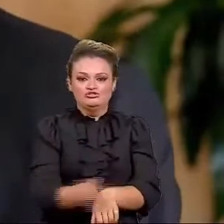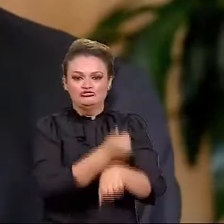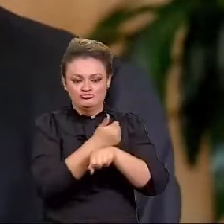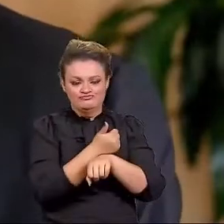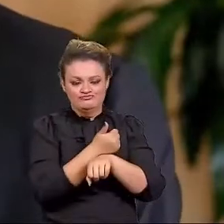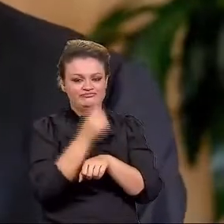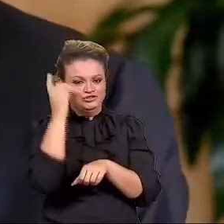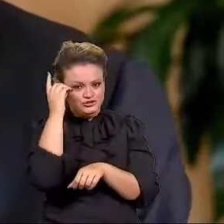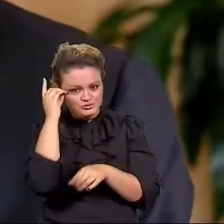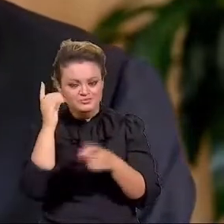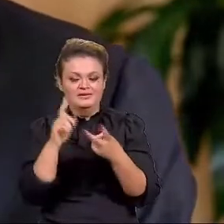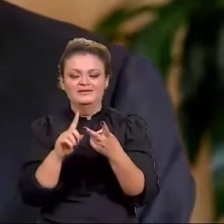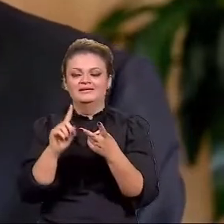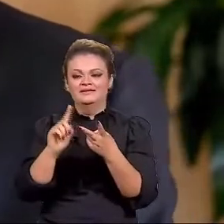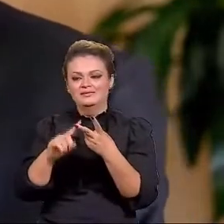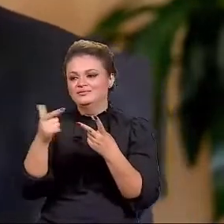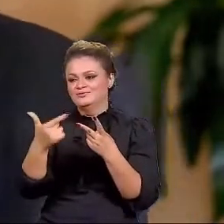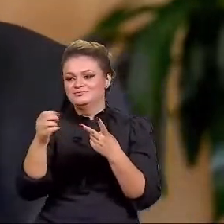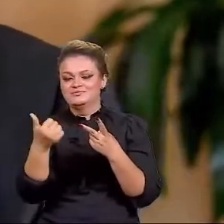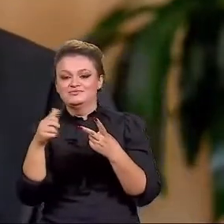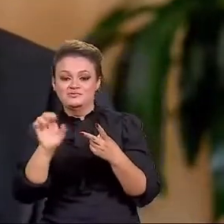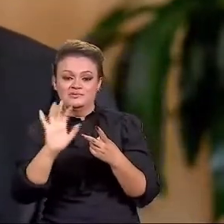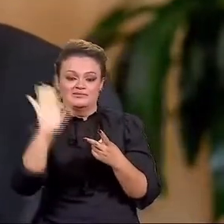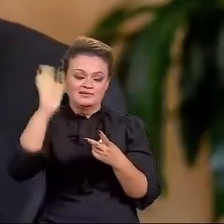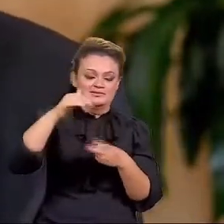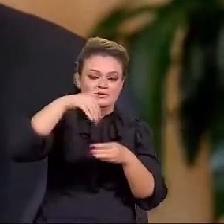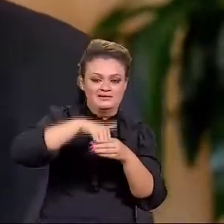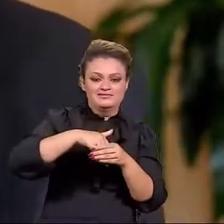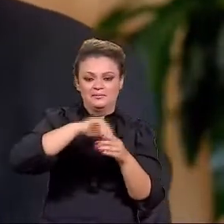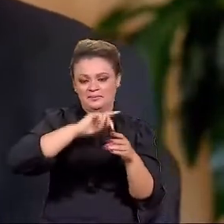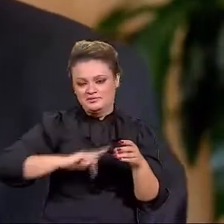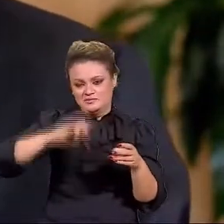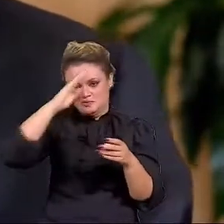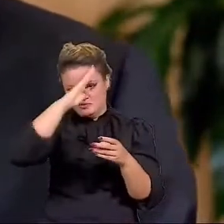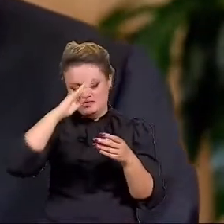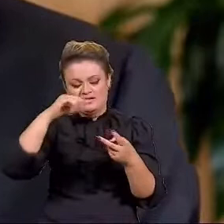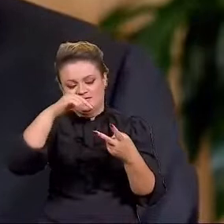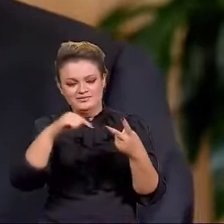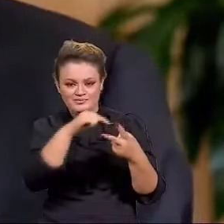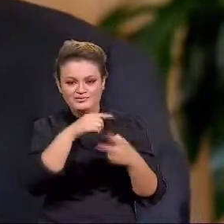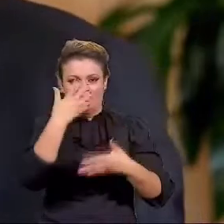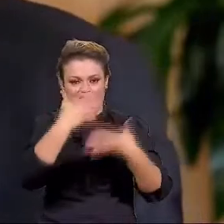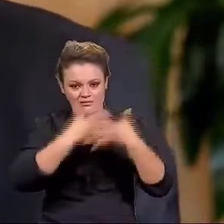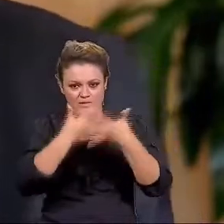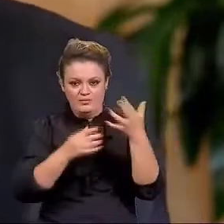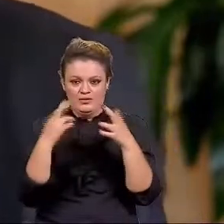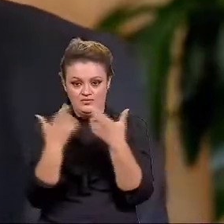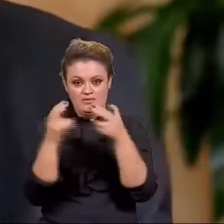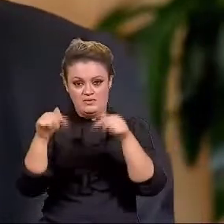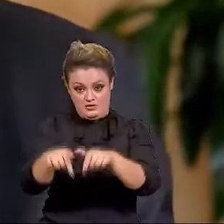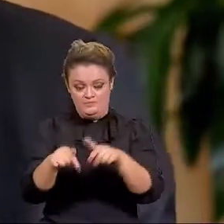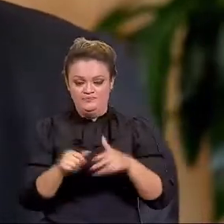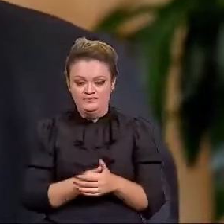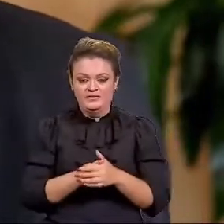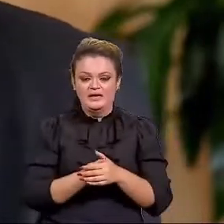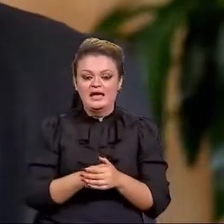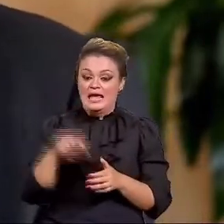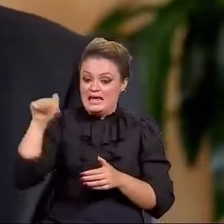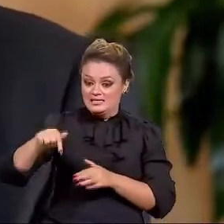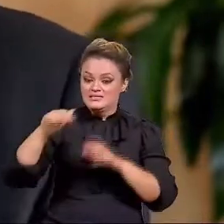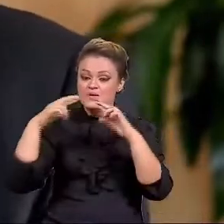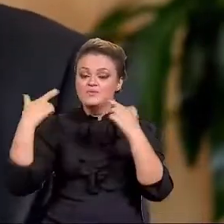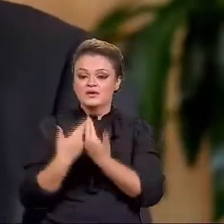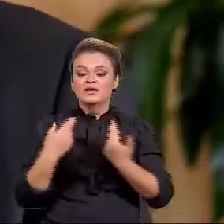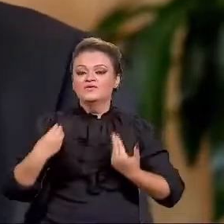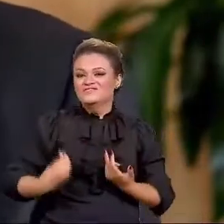Brasil. E é muito importante, porque aqui você está numa reunião que participam todos os presidentes da